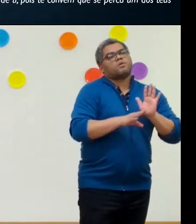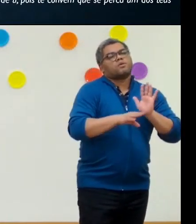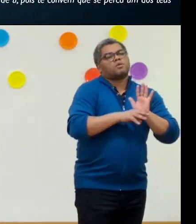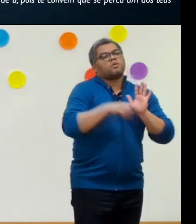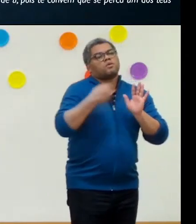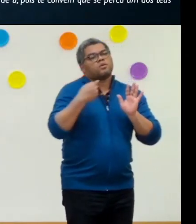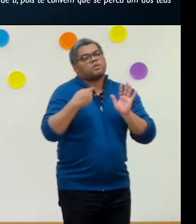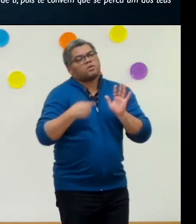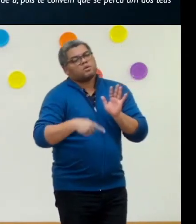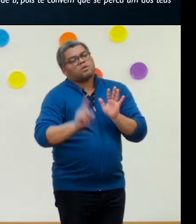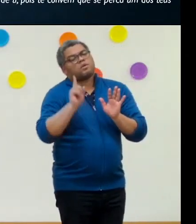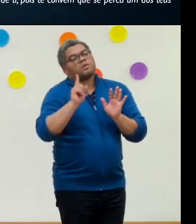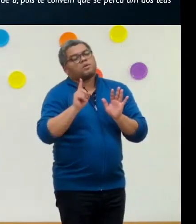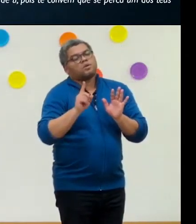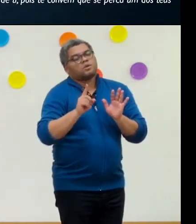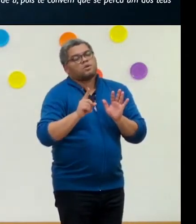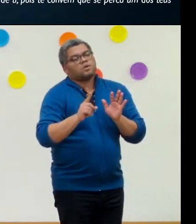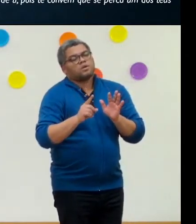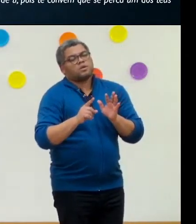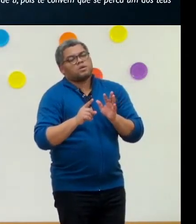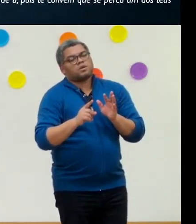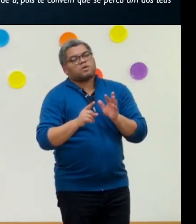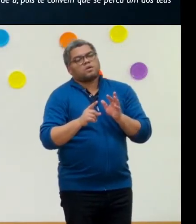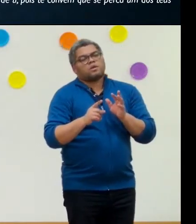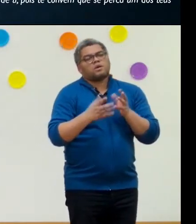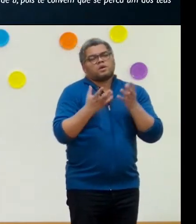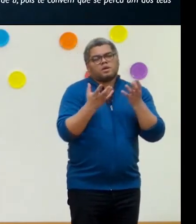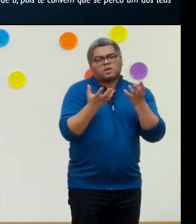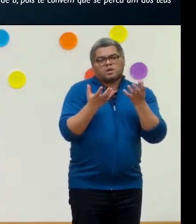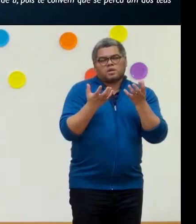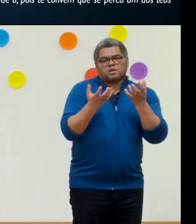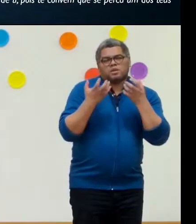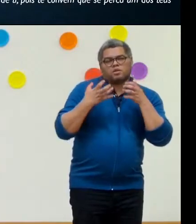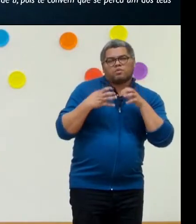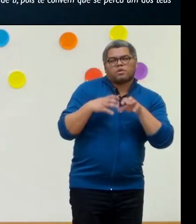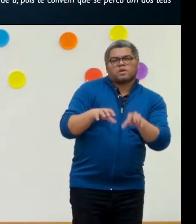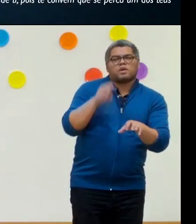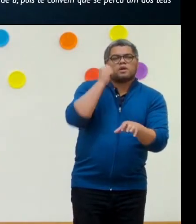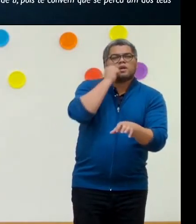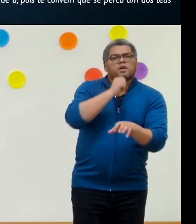Não cobice a mulher do seu próximo.